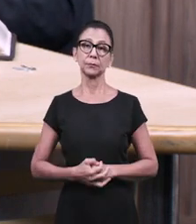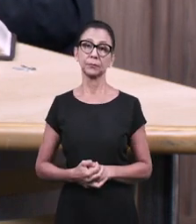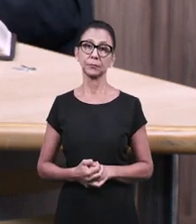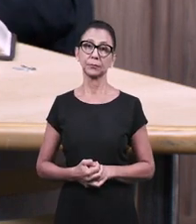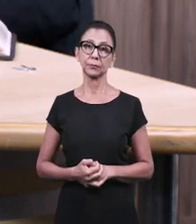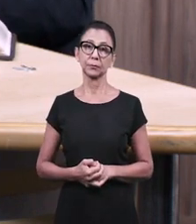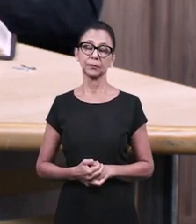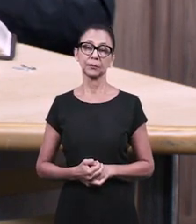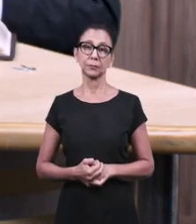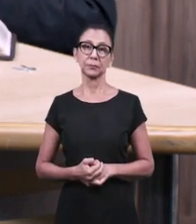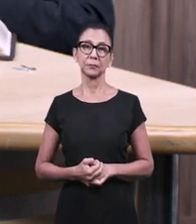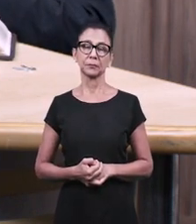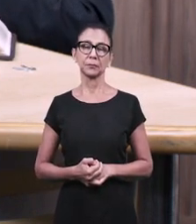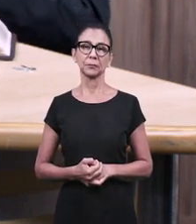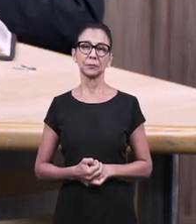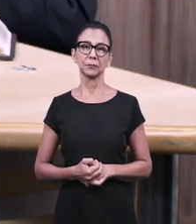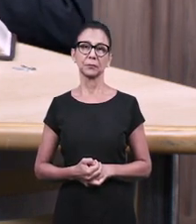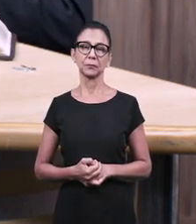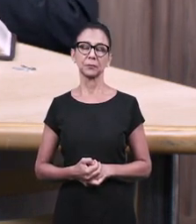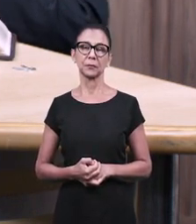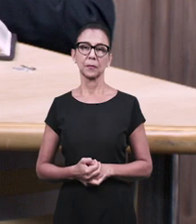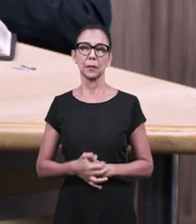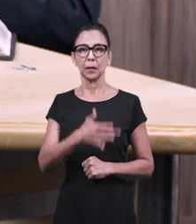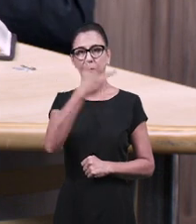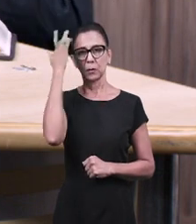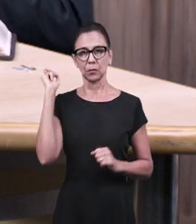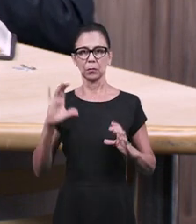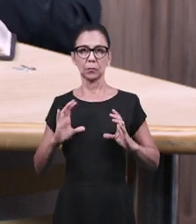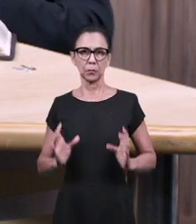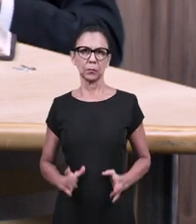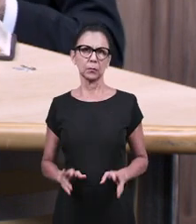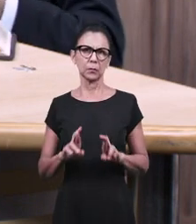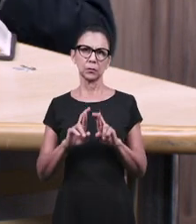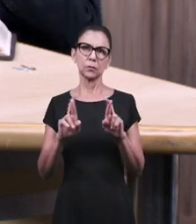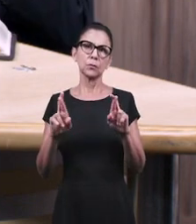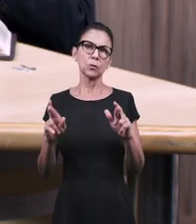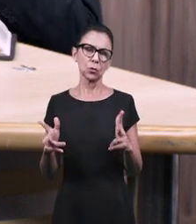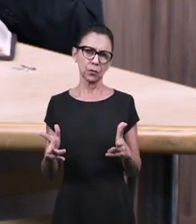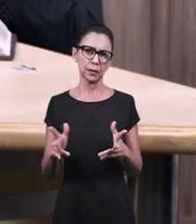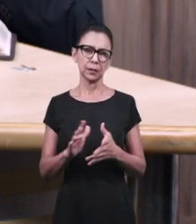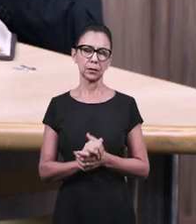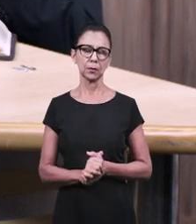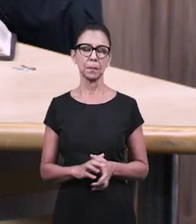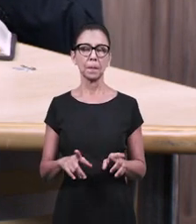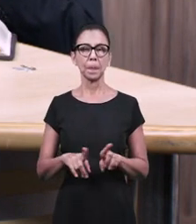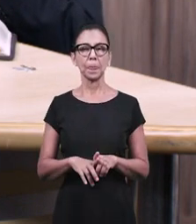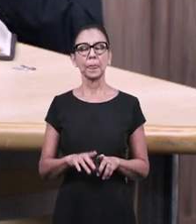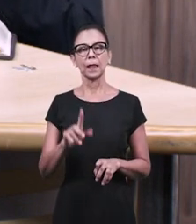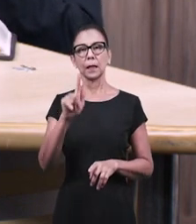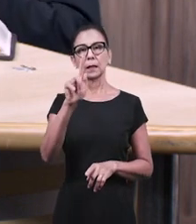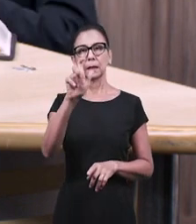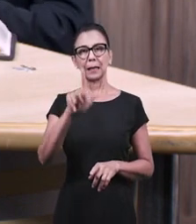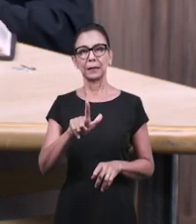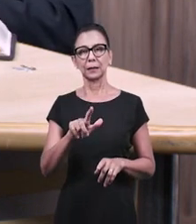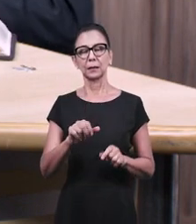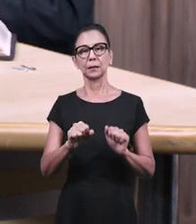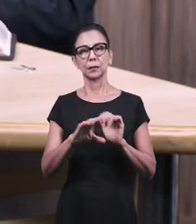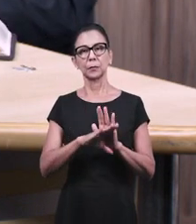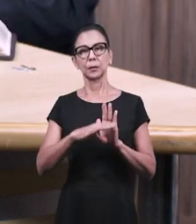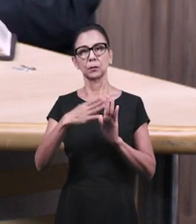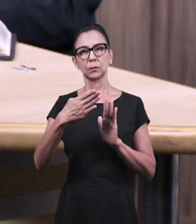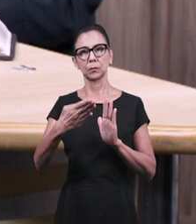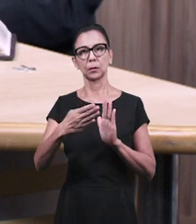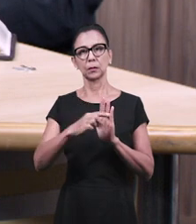Então, tem mais um texto aqui que tem conexão com ele, que está em Gálatas capítulo 4, versos 9 e 10, diz